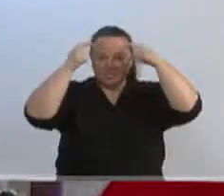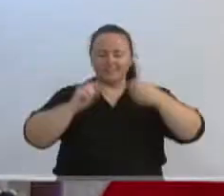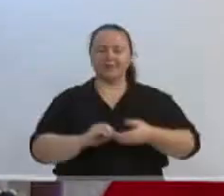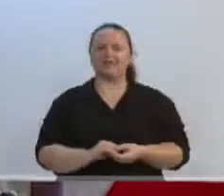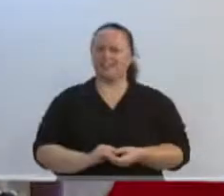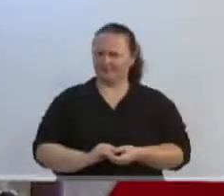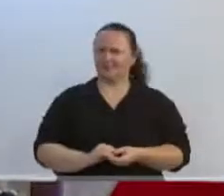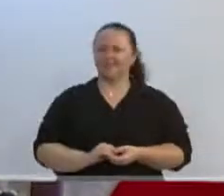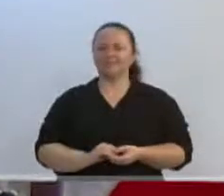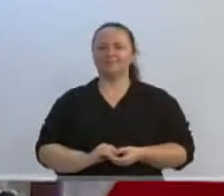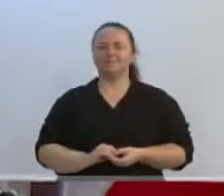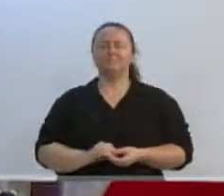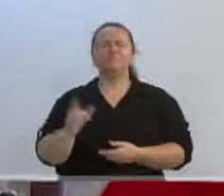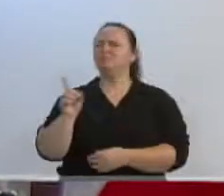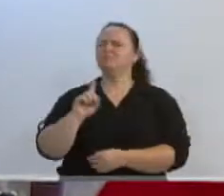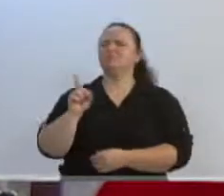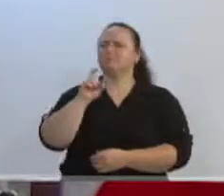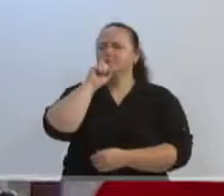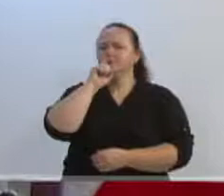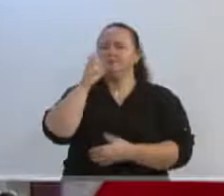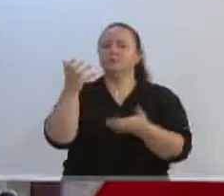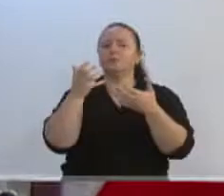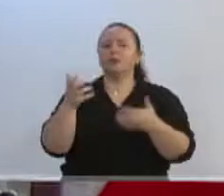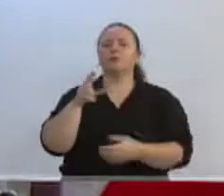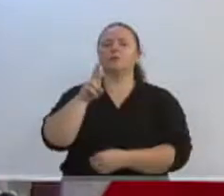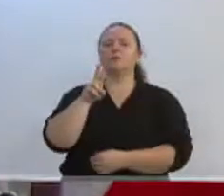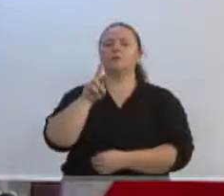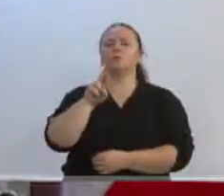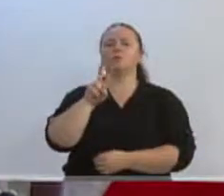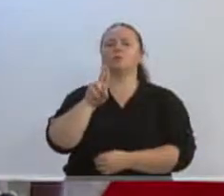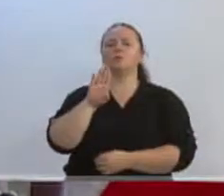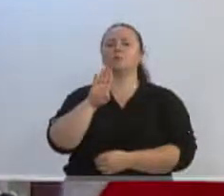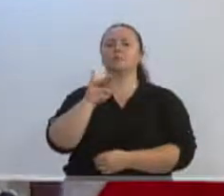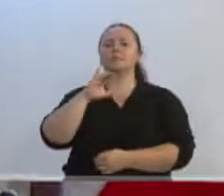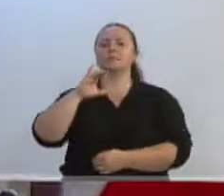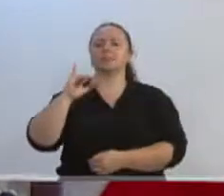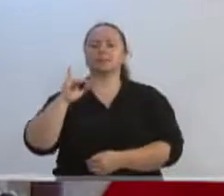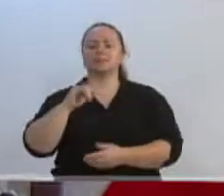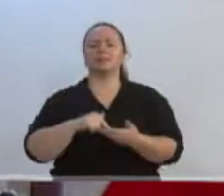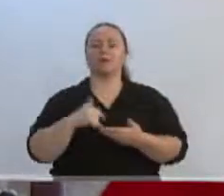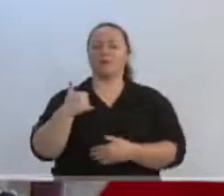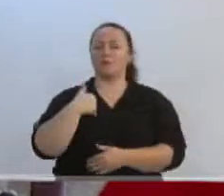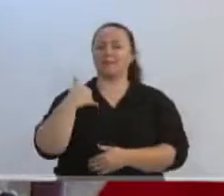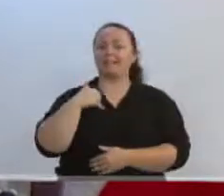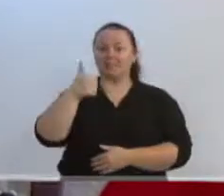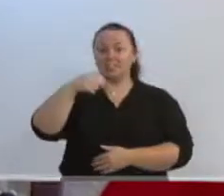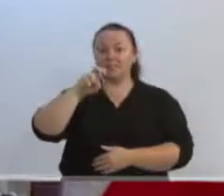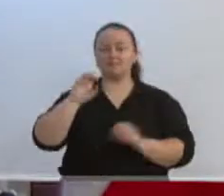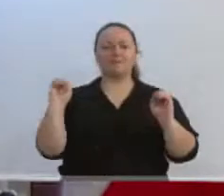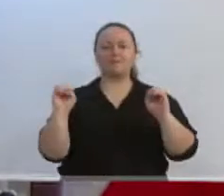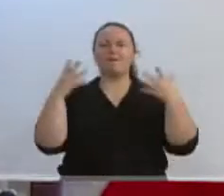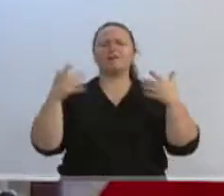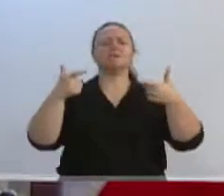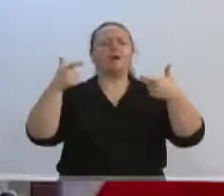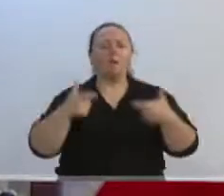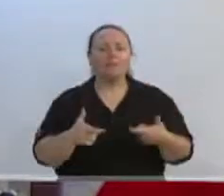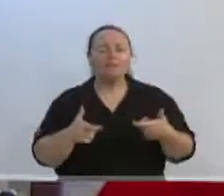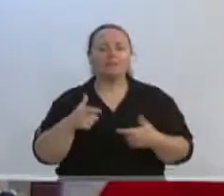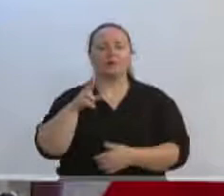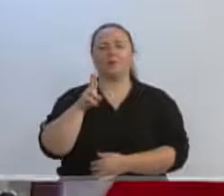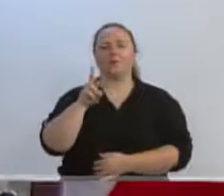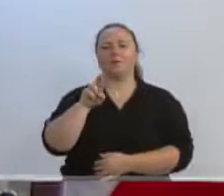naquele momento, enfim? Eu disse, não, pai, eu quero ir para Urubici. E eu completei meus 15 anos em Urubici, no